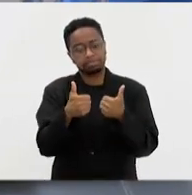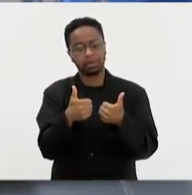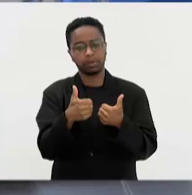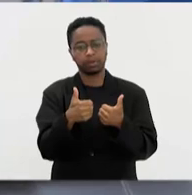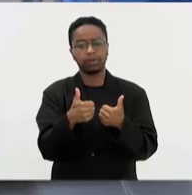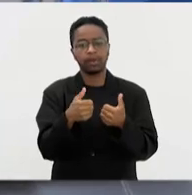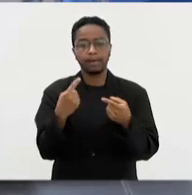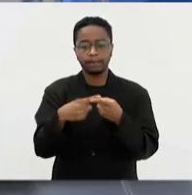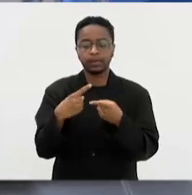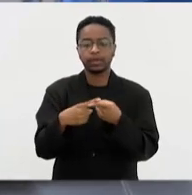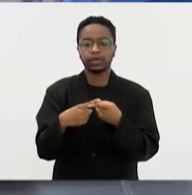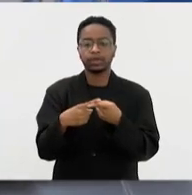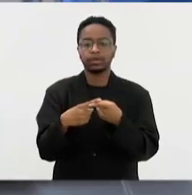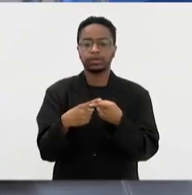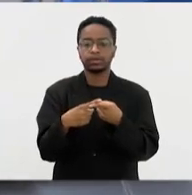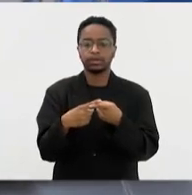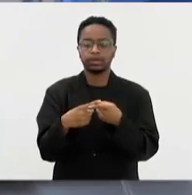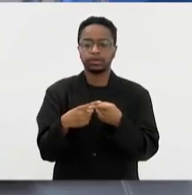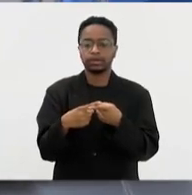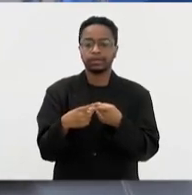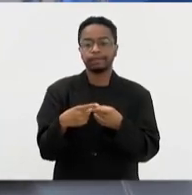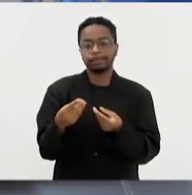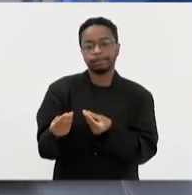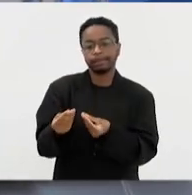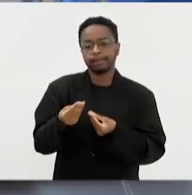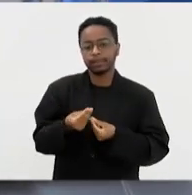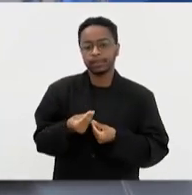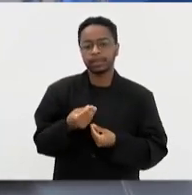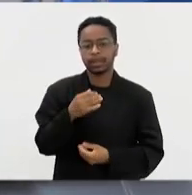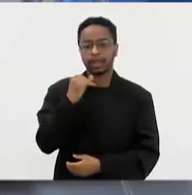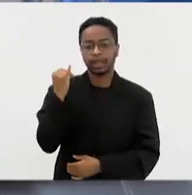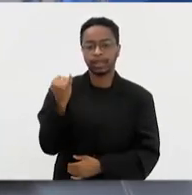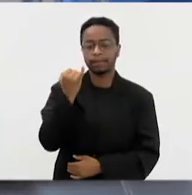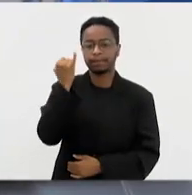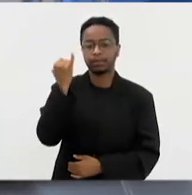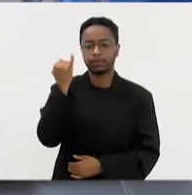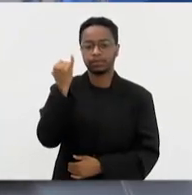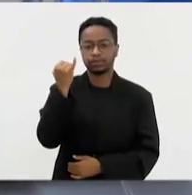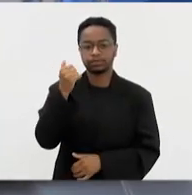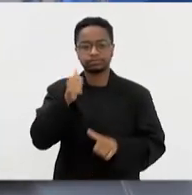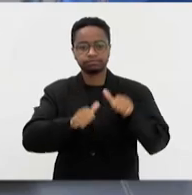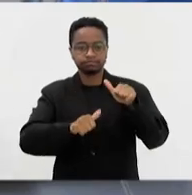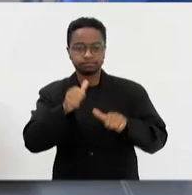Foi fértil porque ela trouxe, né, uma importante